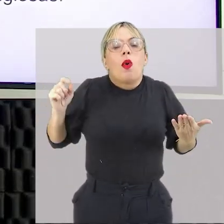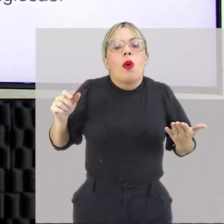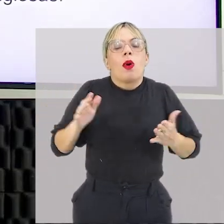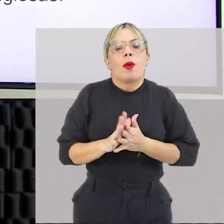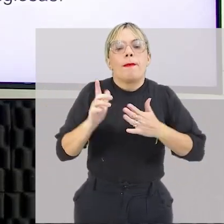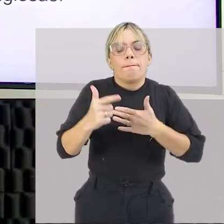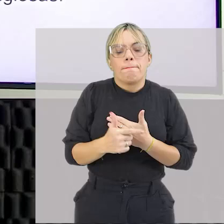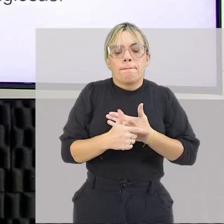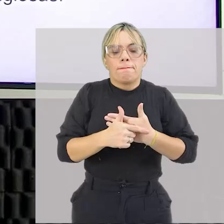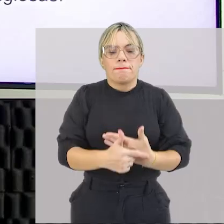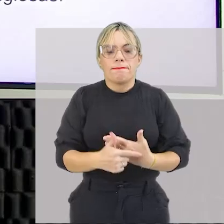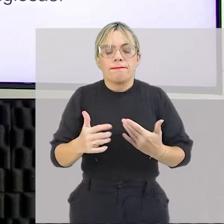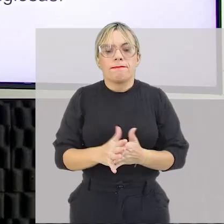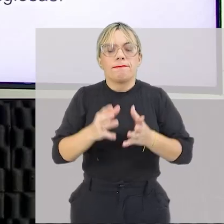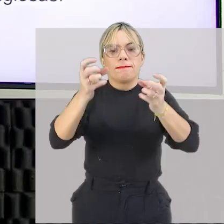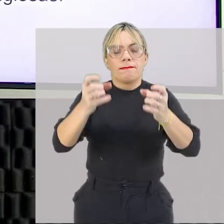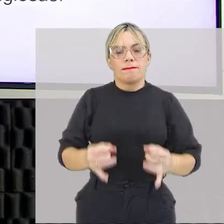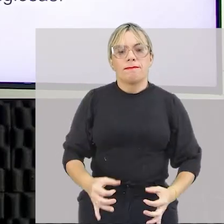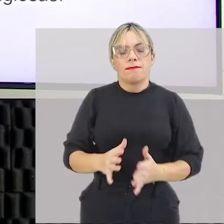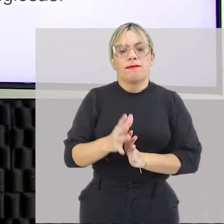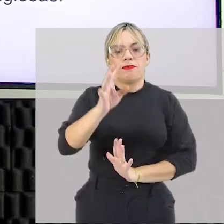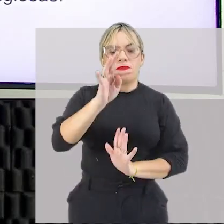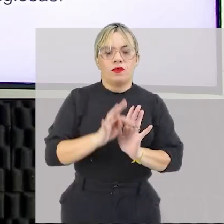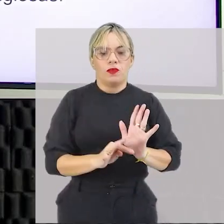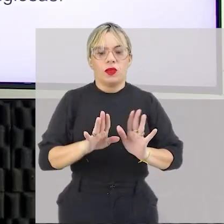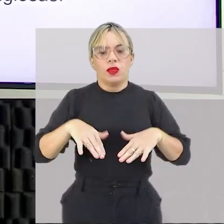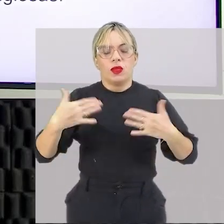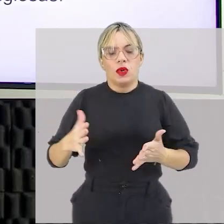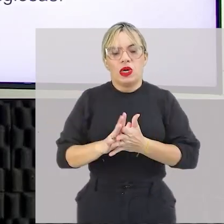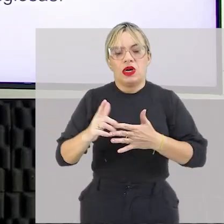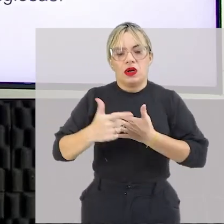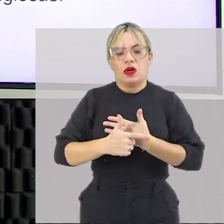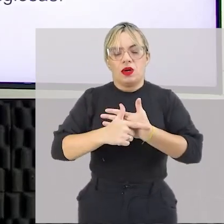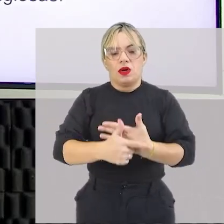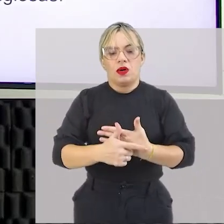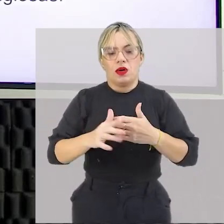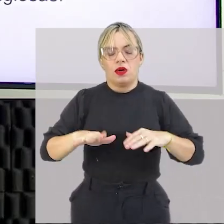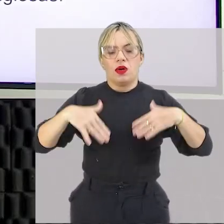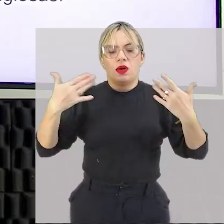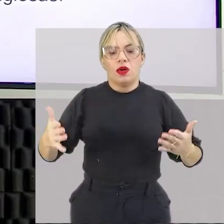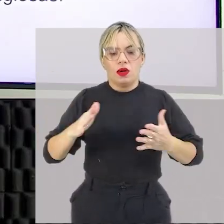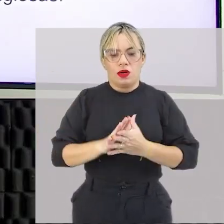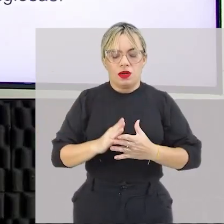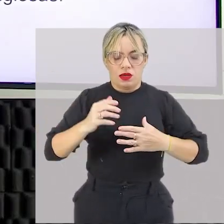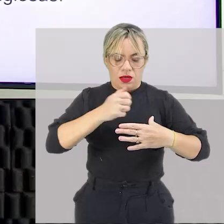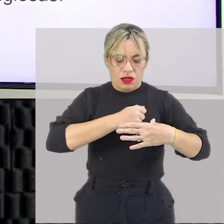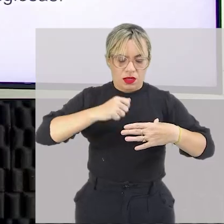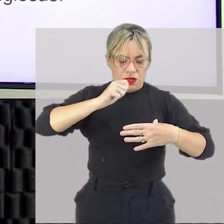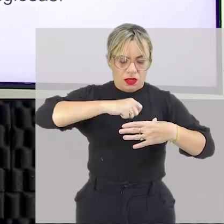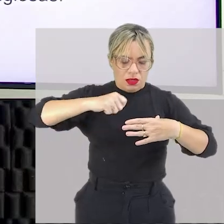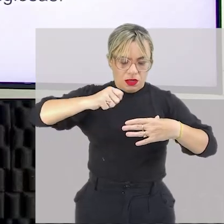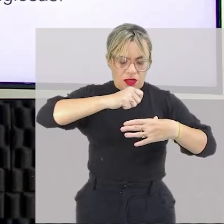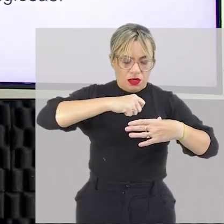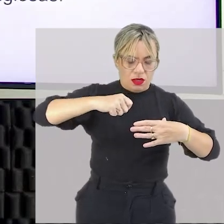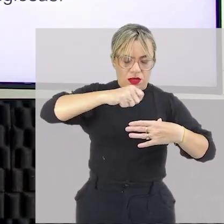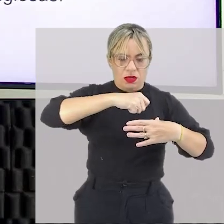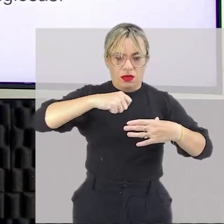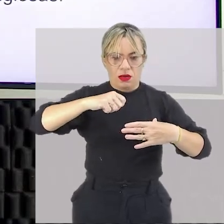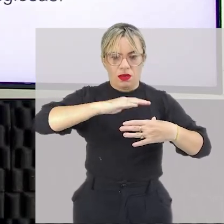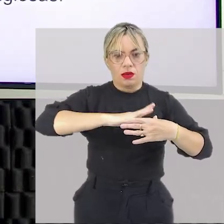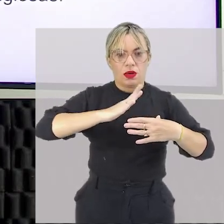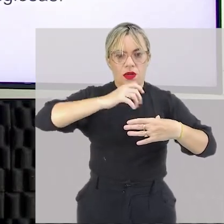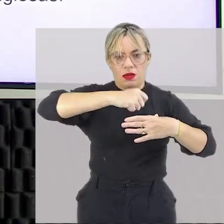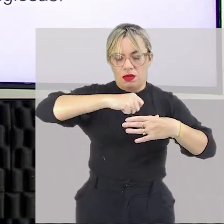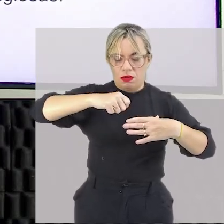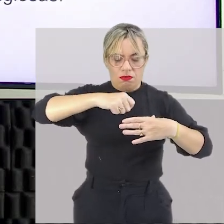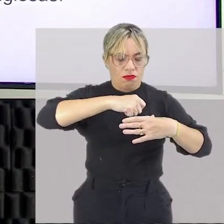de que função está se tratando o texto que a gente acabou de ler? de ler. O que entalhar recados em